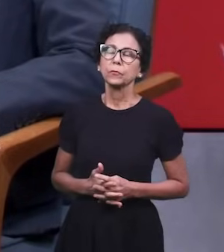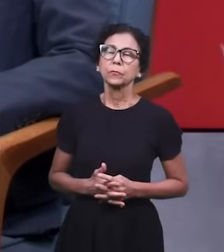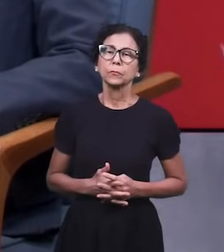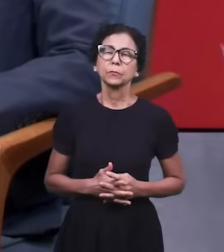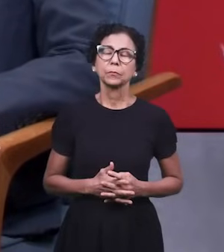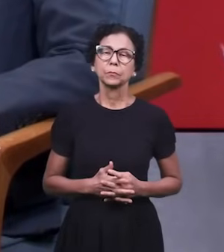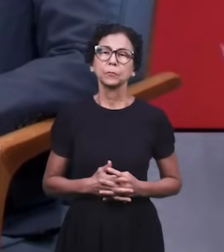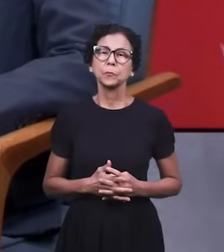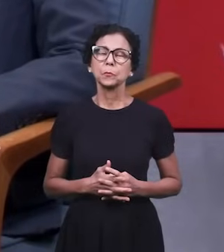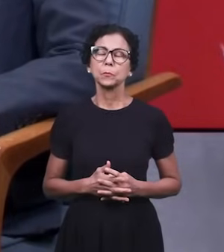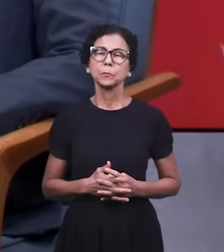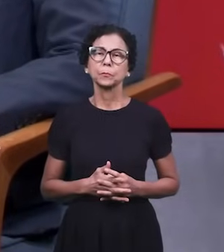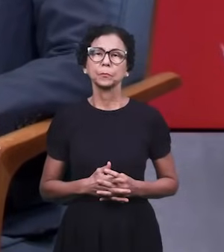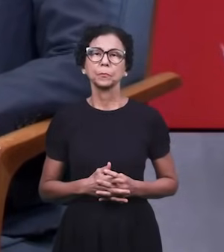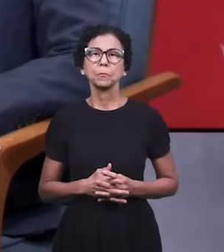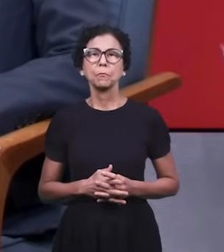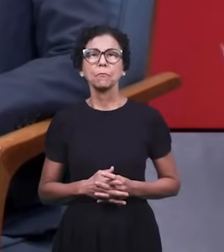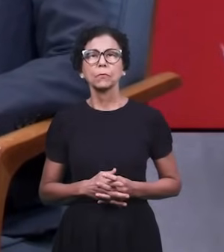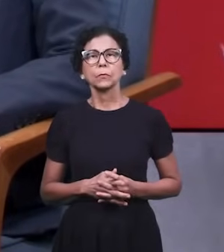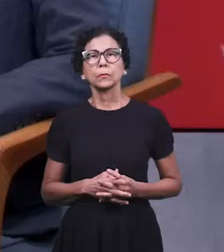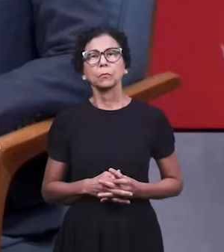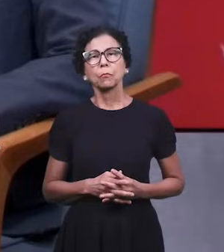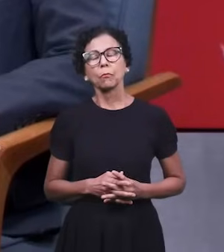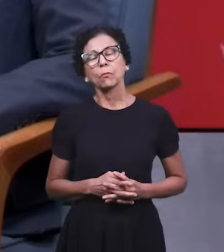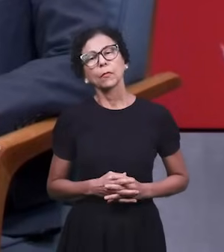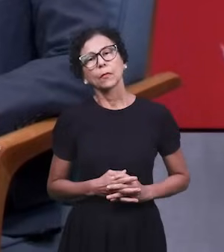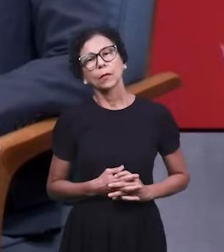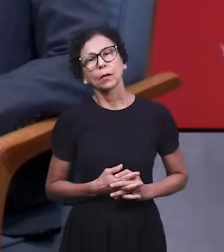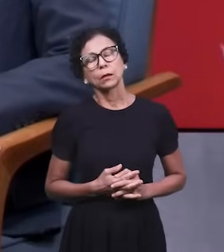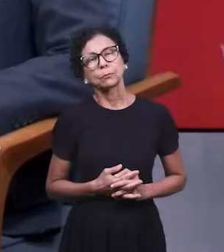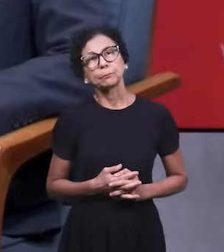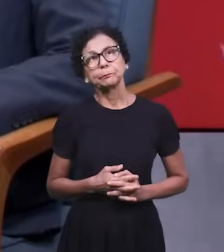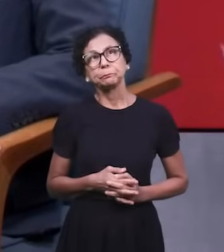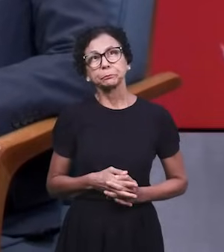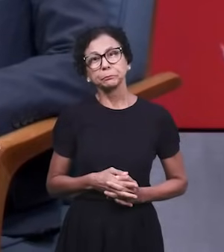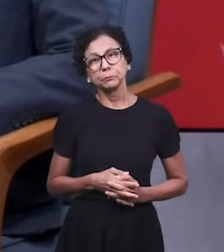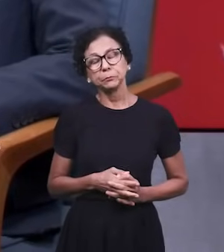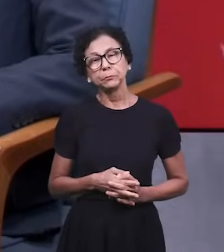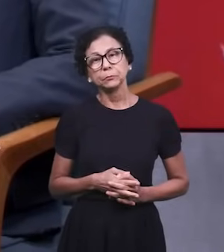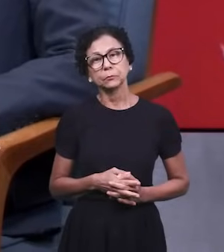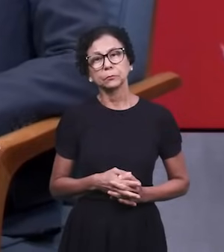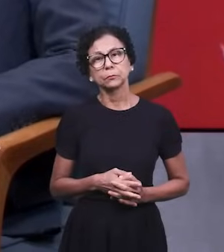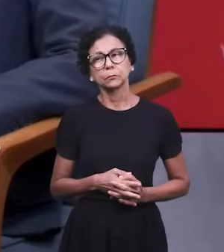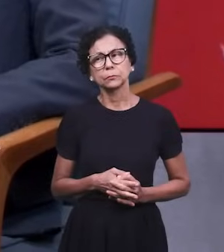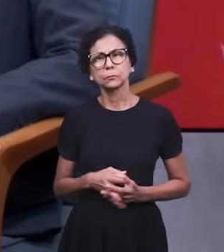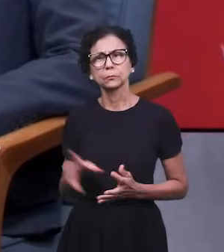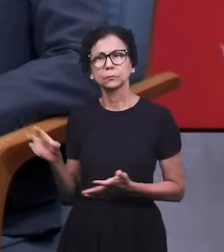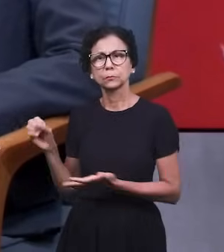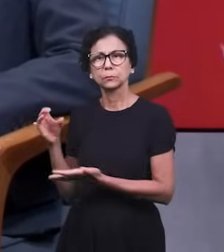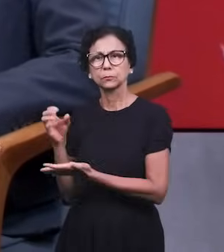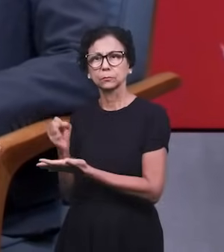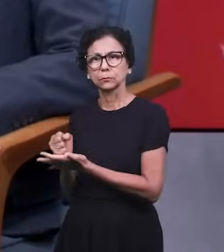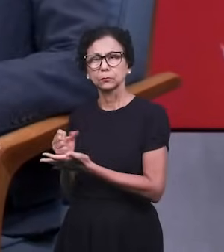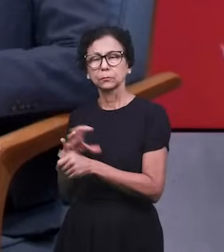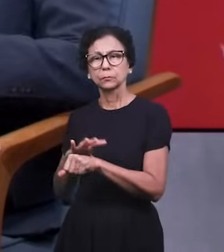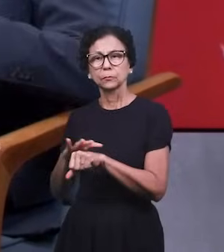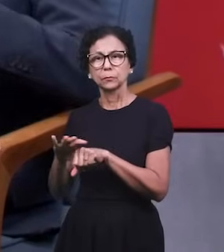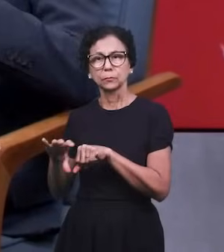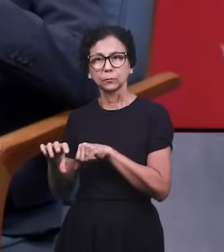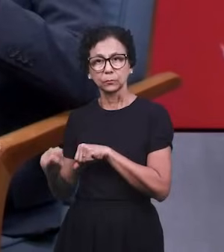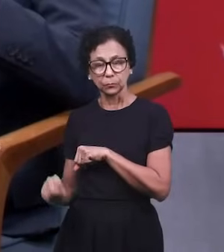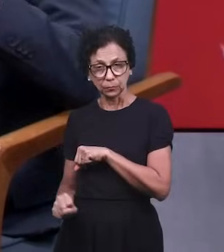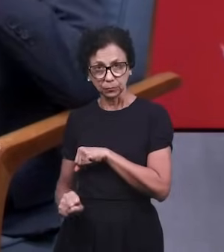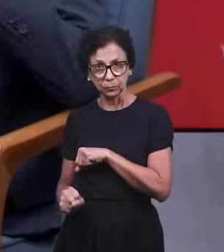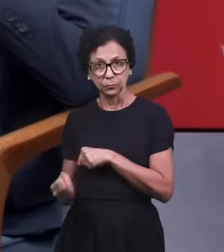A cura, quando nós olhamos no Novo Testamento, naquilo que